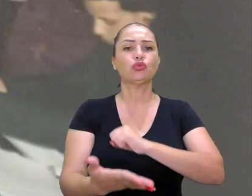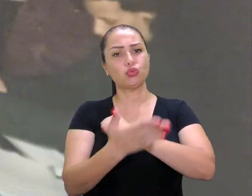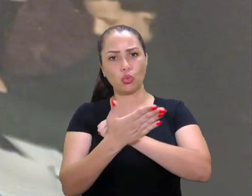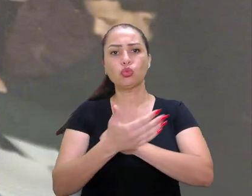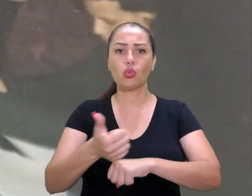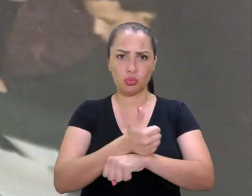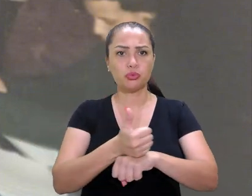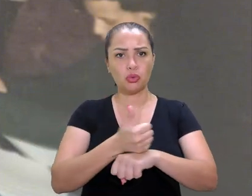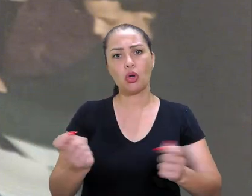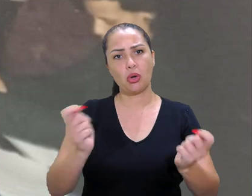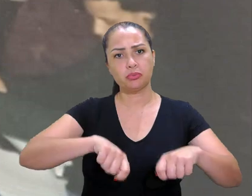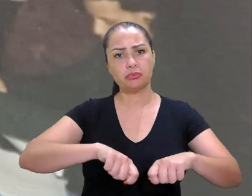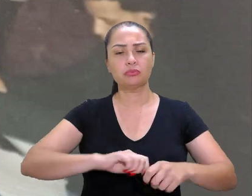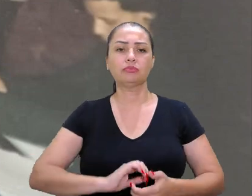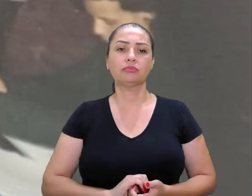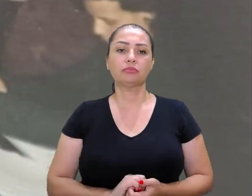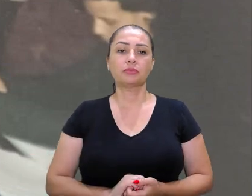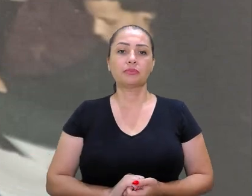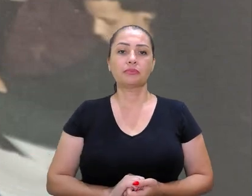profissionais competentes, nós